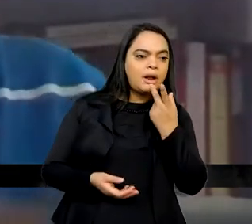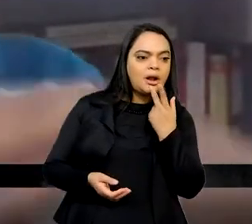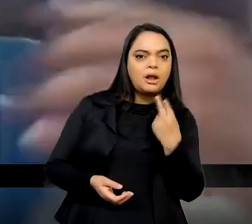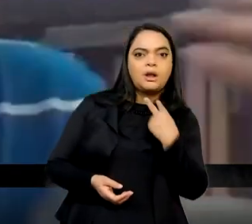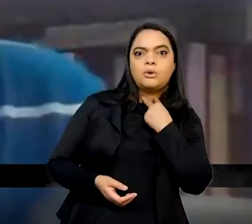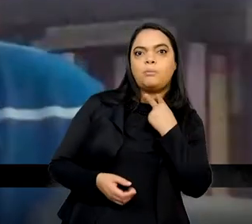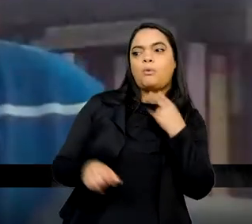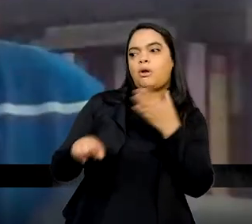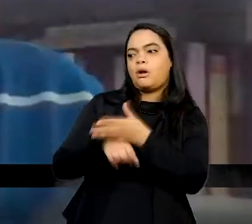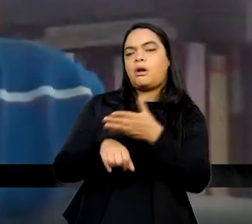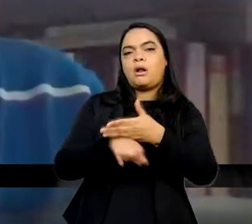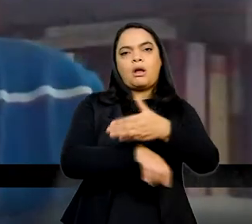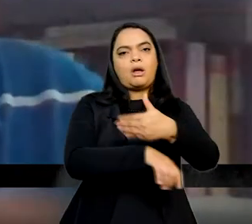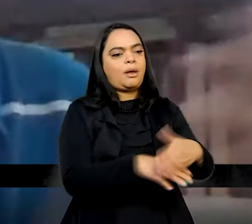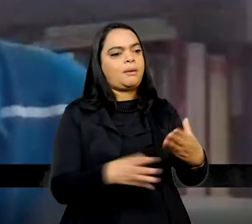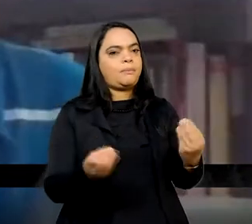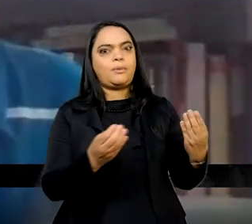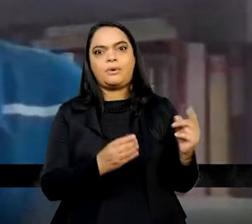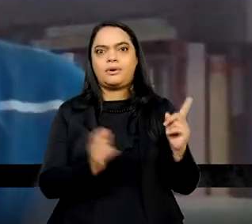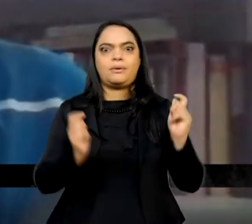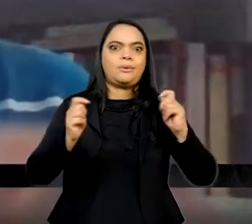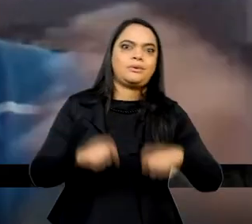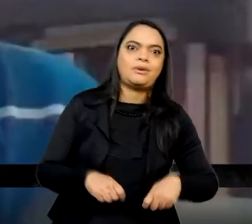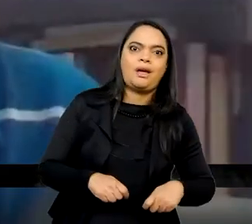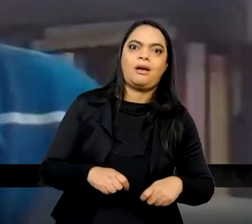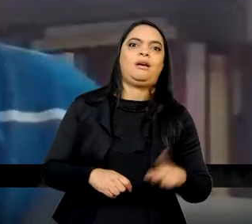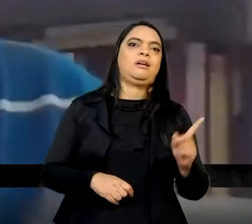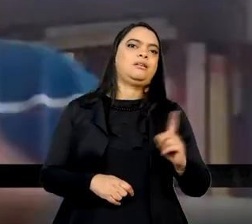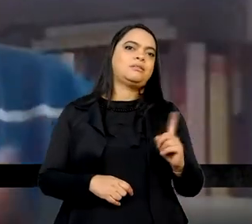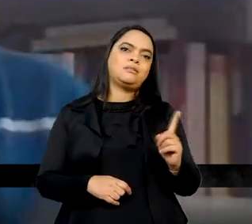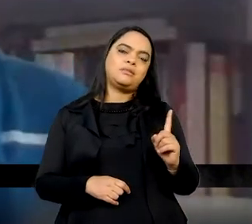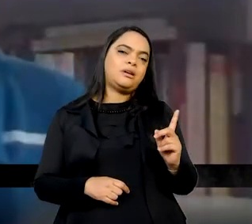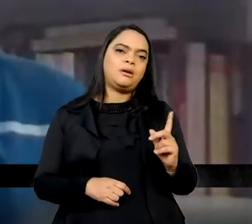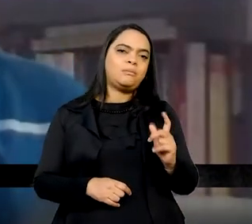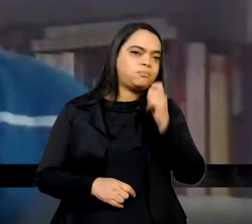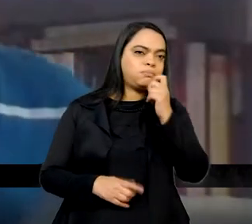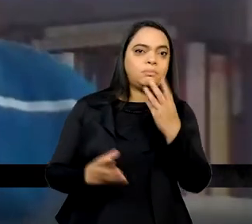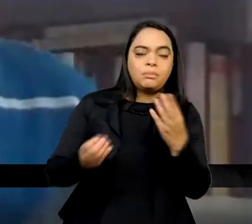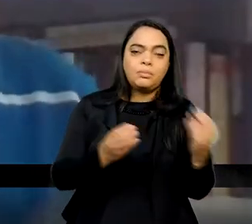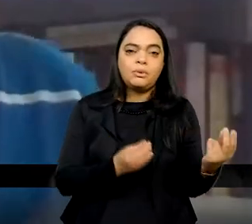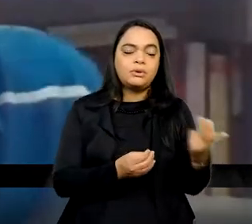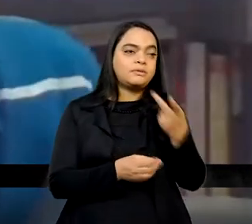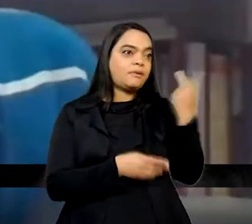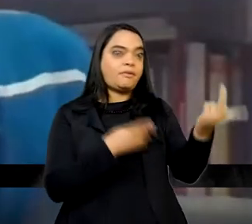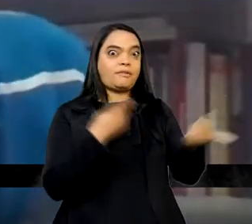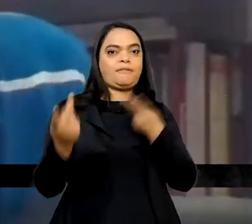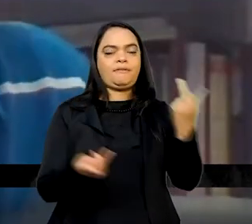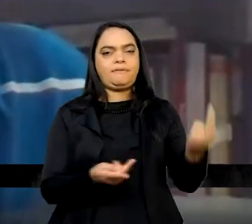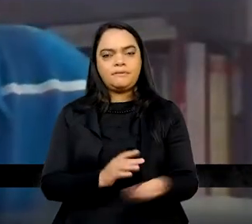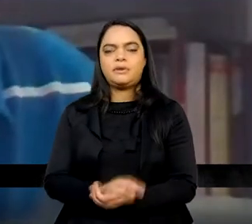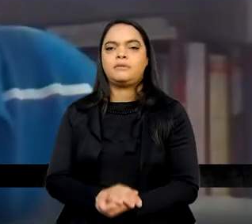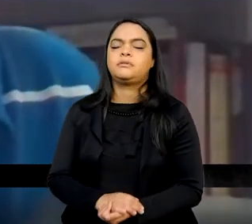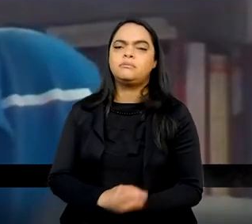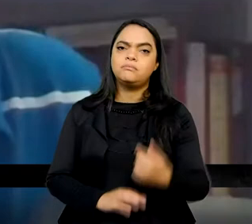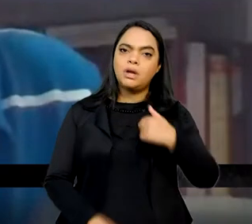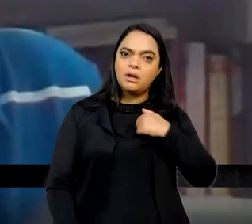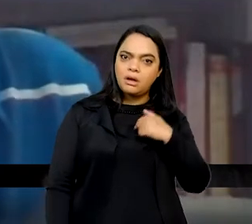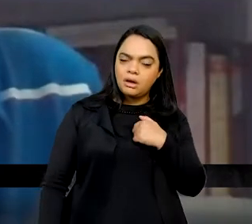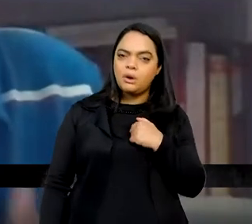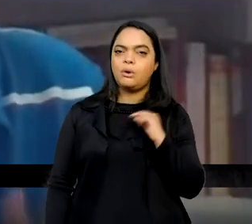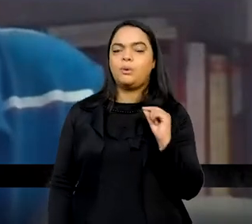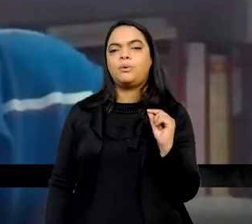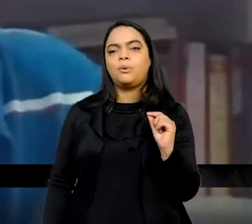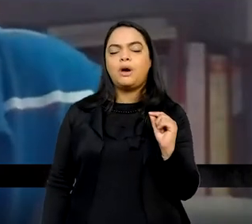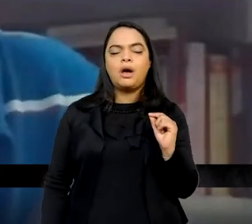eram tantas que não dava como, senão a cadeia não cabia, os navios não cabiam, de tanto que se falava. Então foi quando eu fui